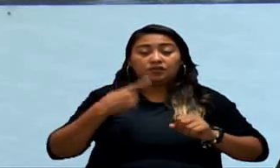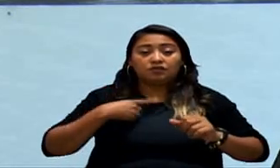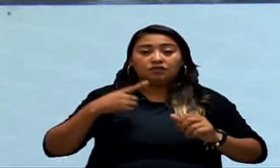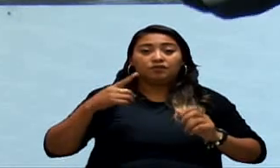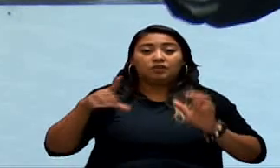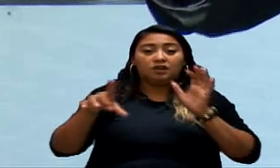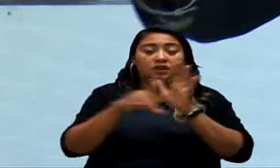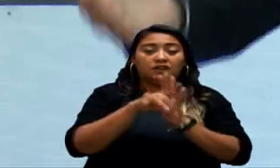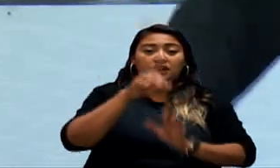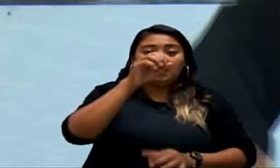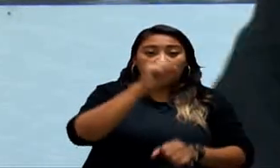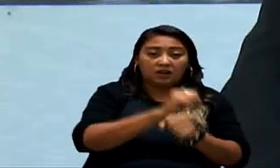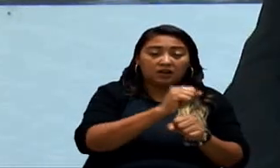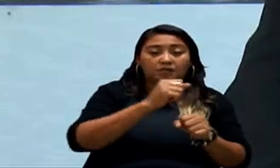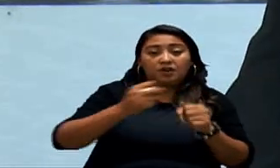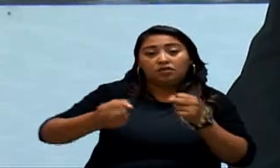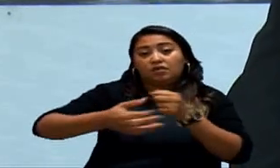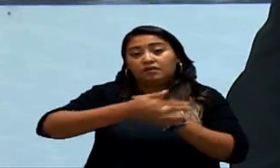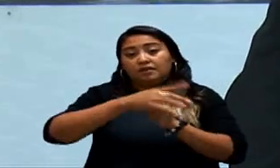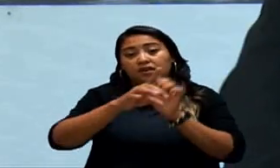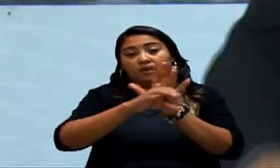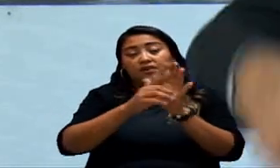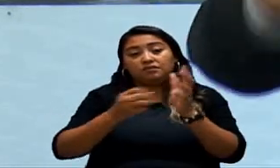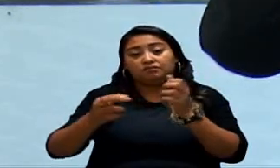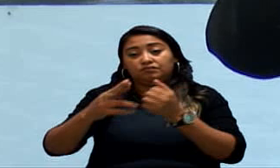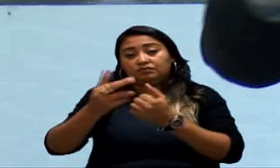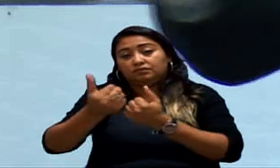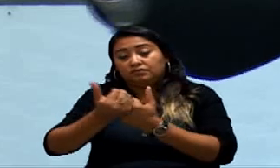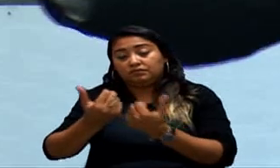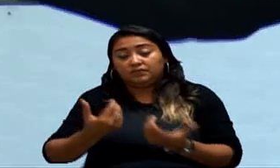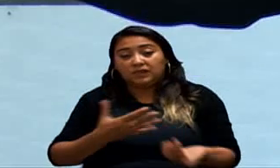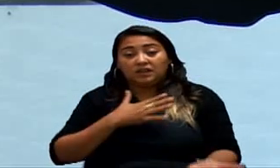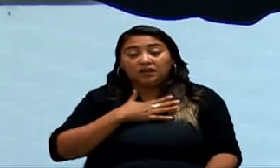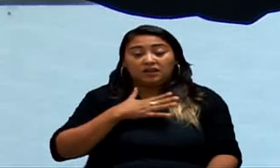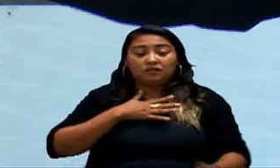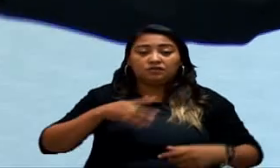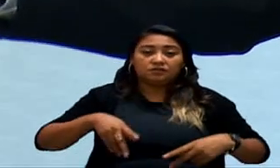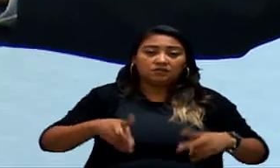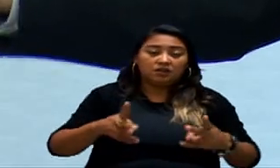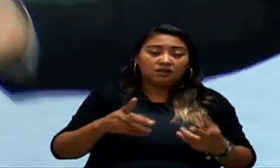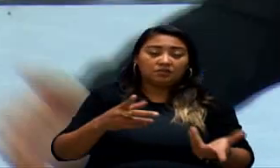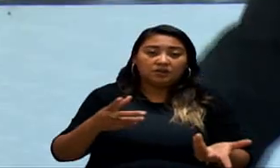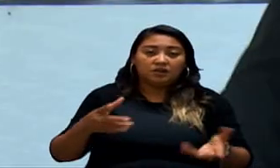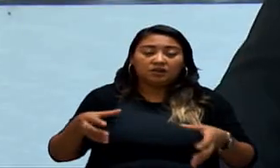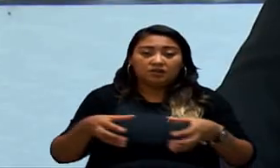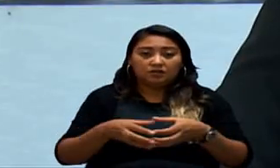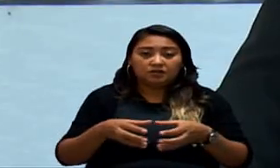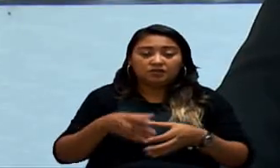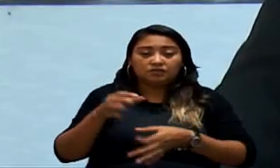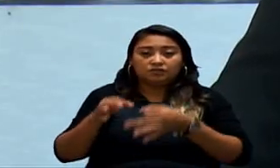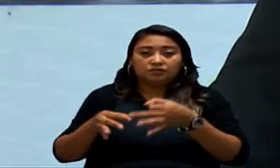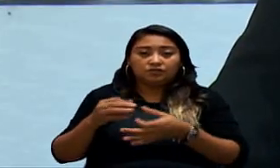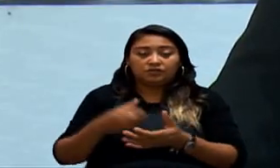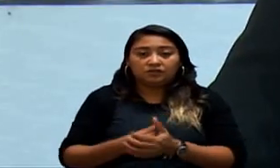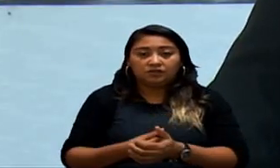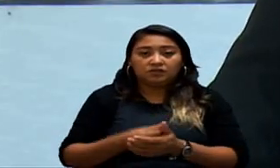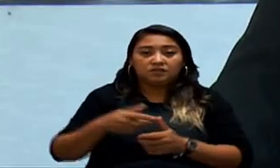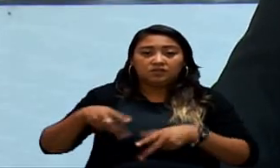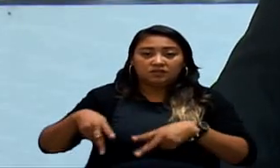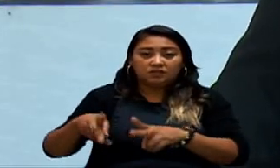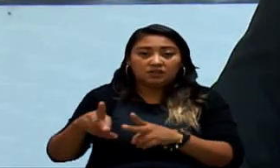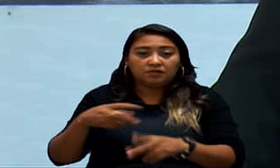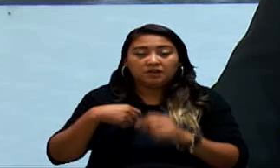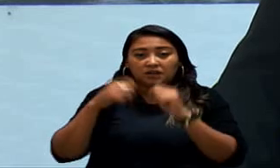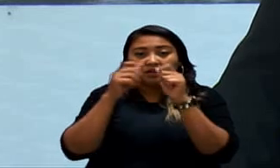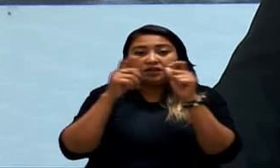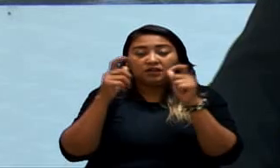matava a lei e fazia uma nova lei, né? Daí eu falei, eu sempre lá na Comissão de Justiça, sempre fui muito atento